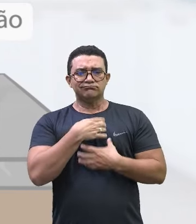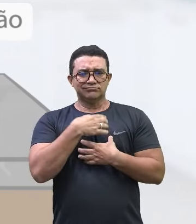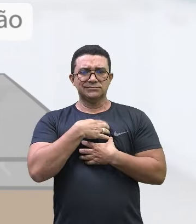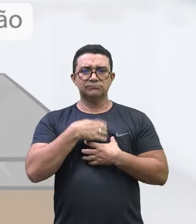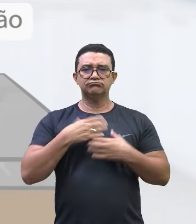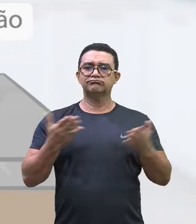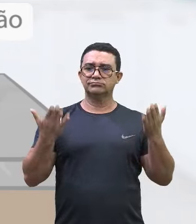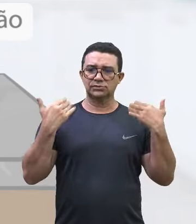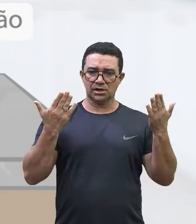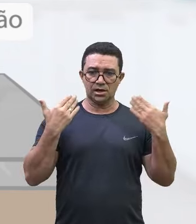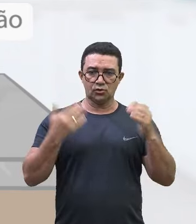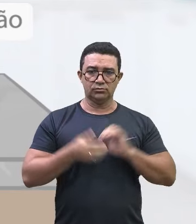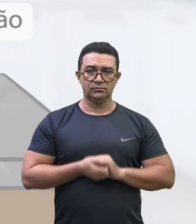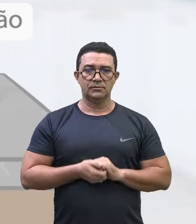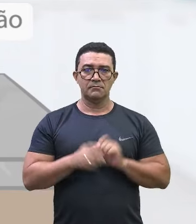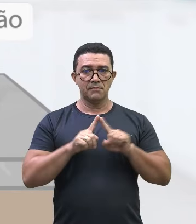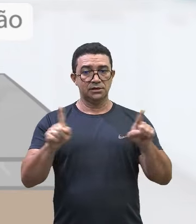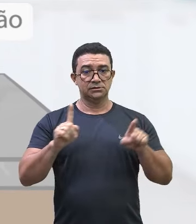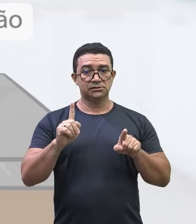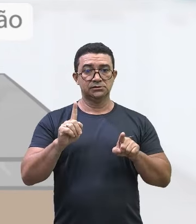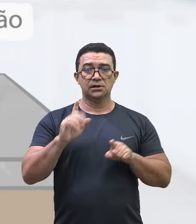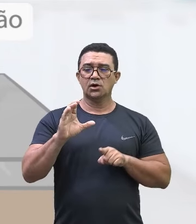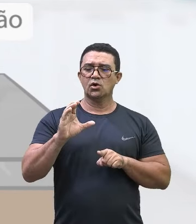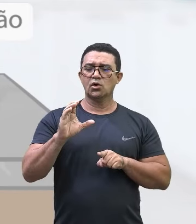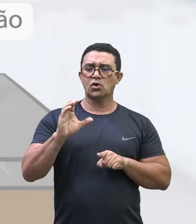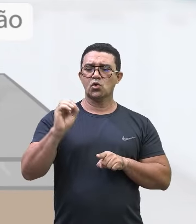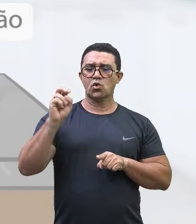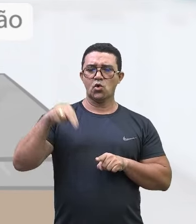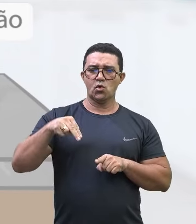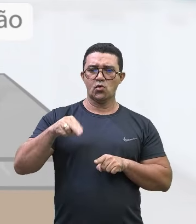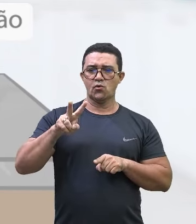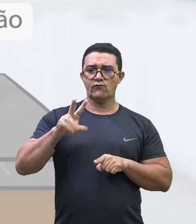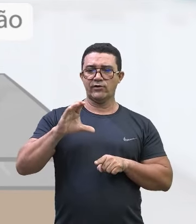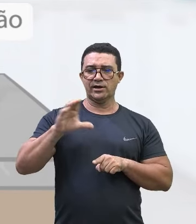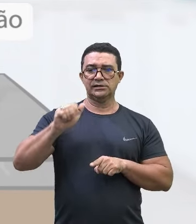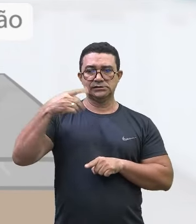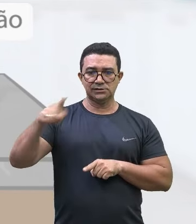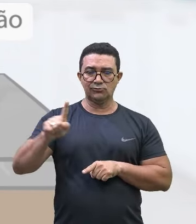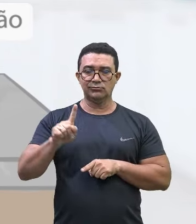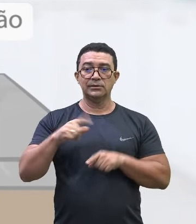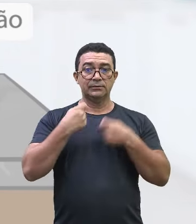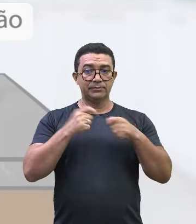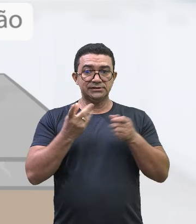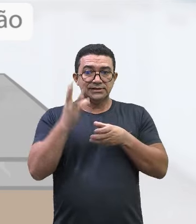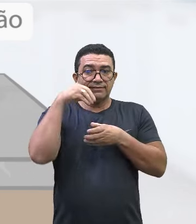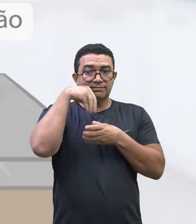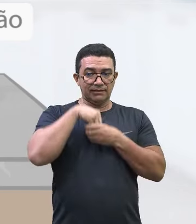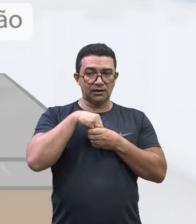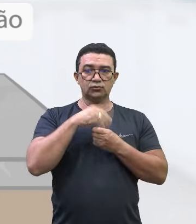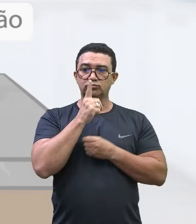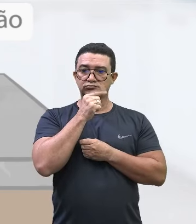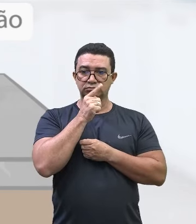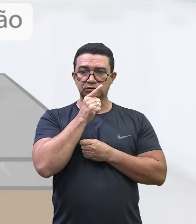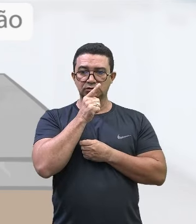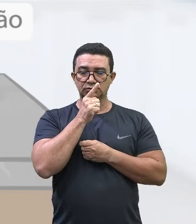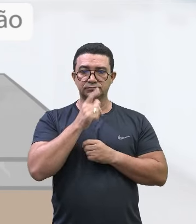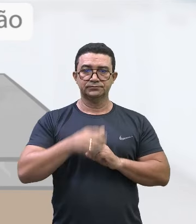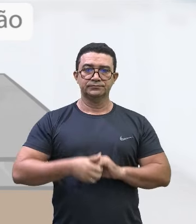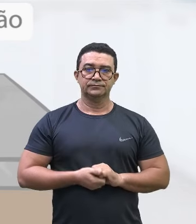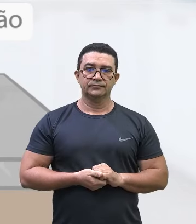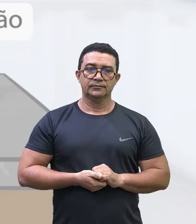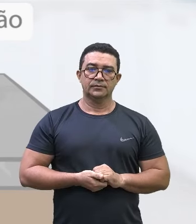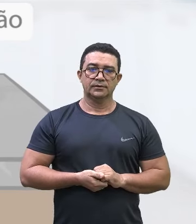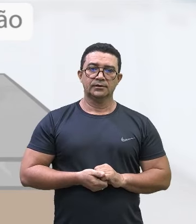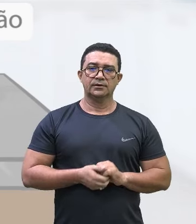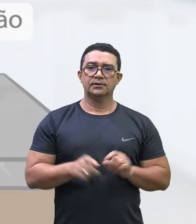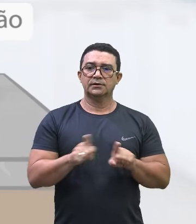calor. Já a convecção, ele precisa estar ali dentro de fluidos líquidos. E por último a